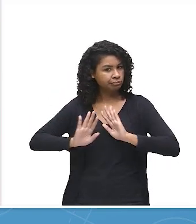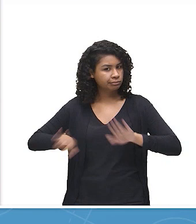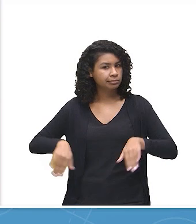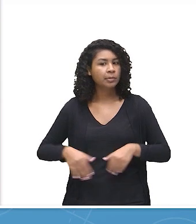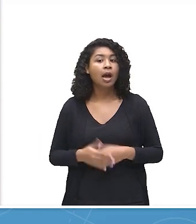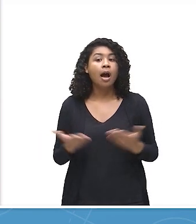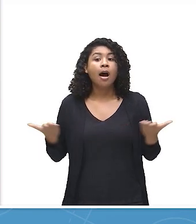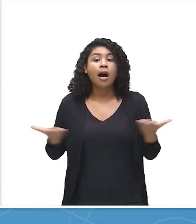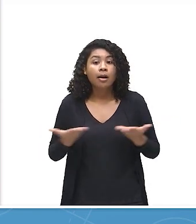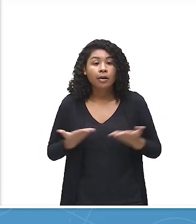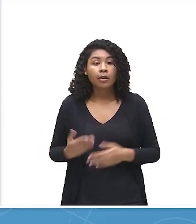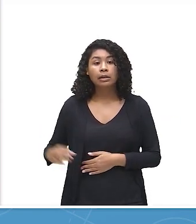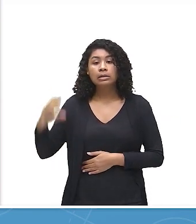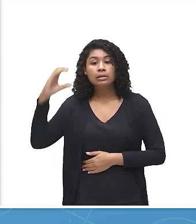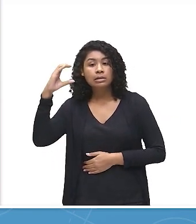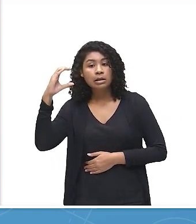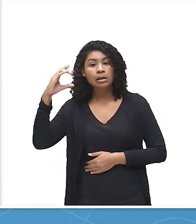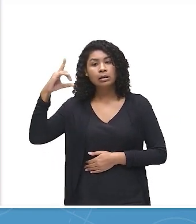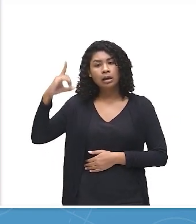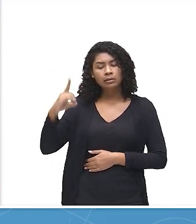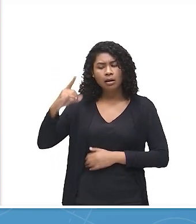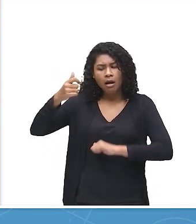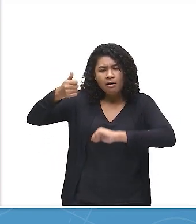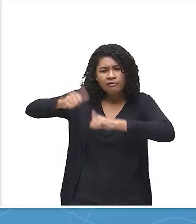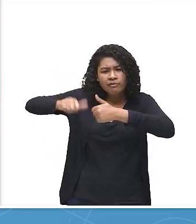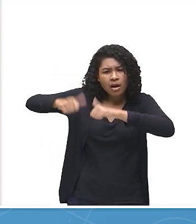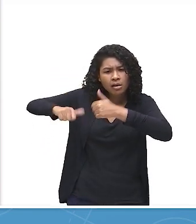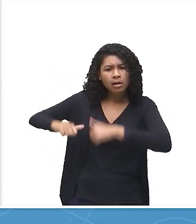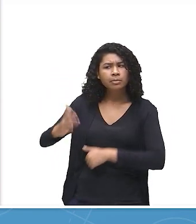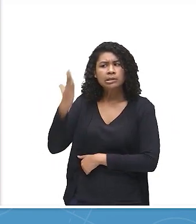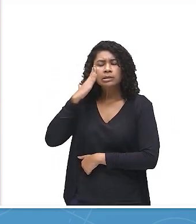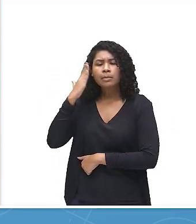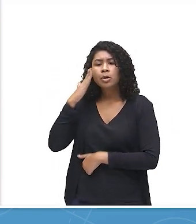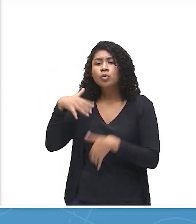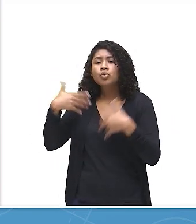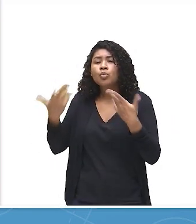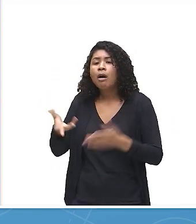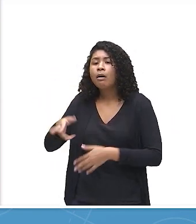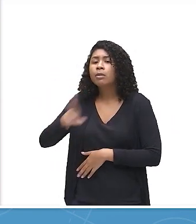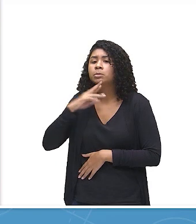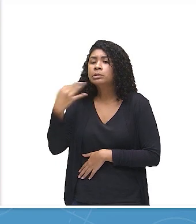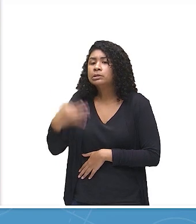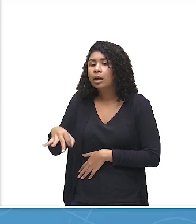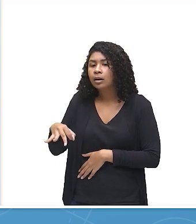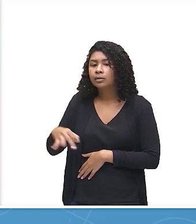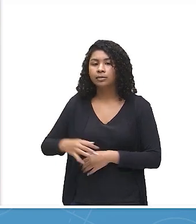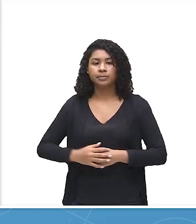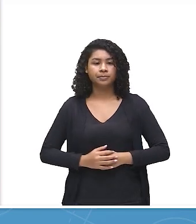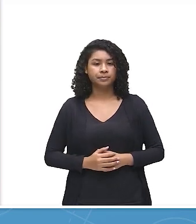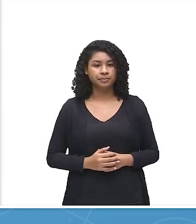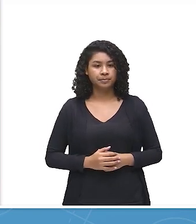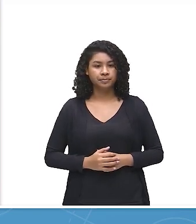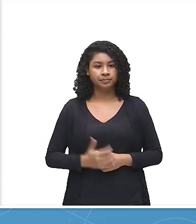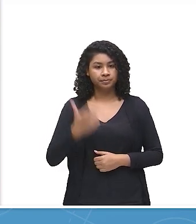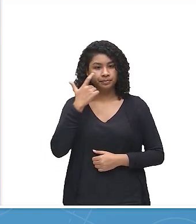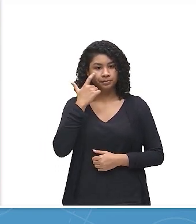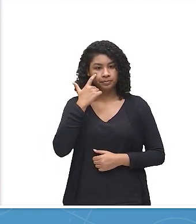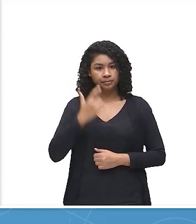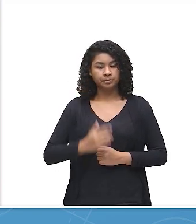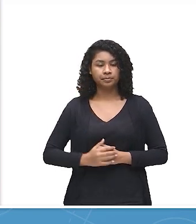embaixo ou debaixo, tá? Pronto, já identifiquei aqui o